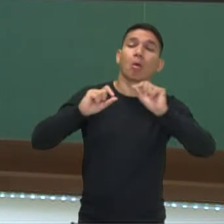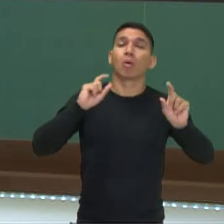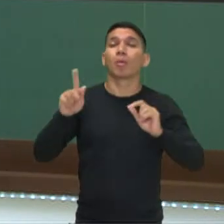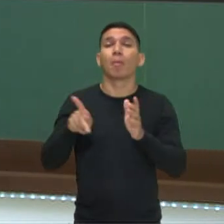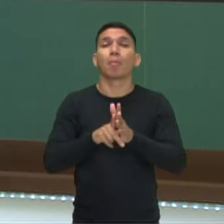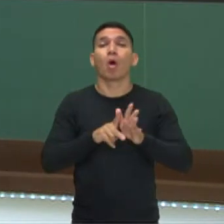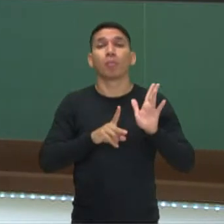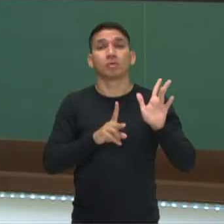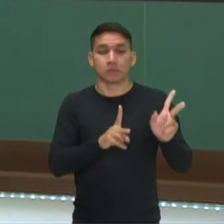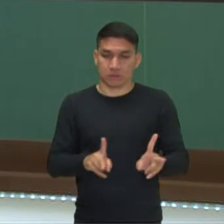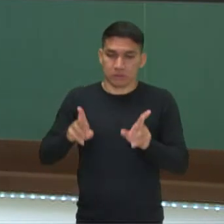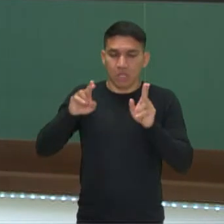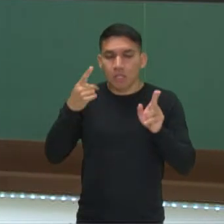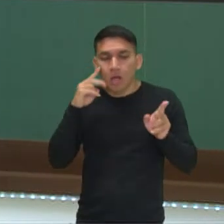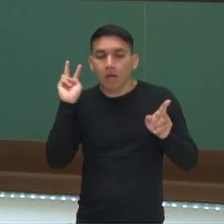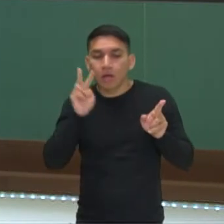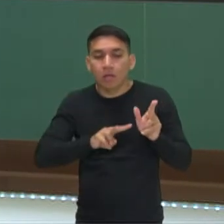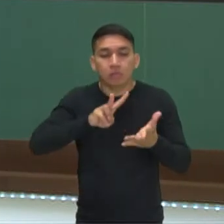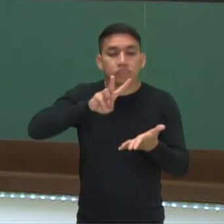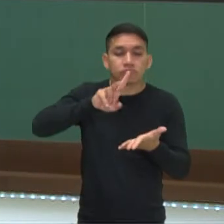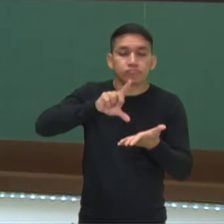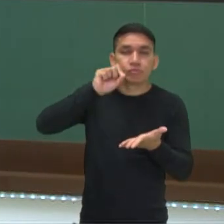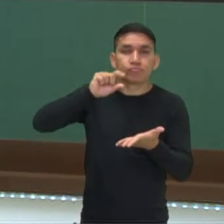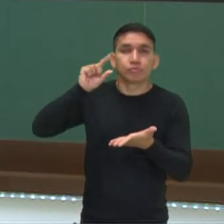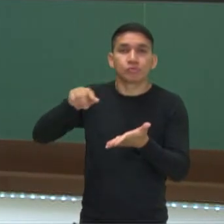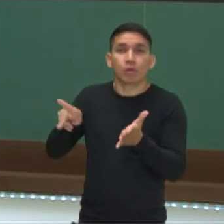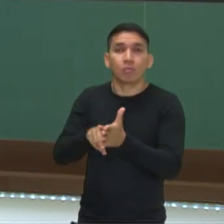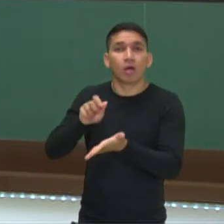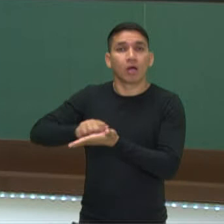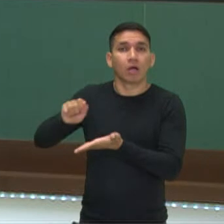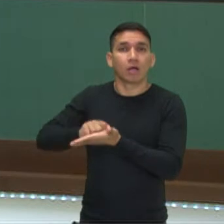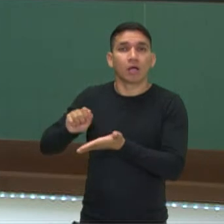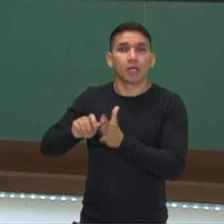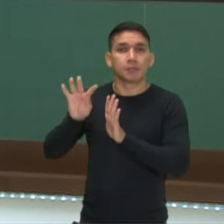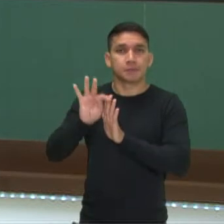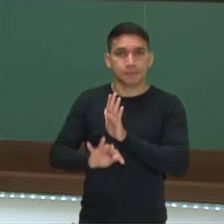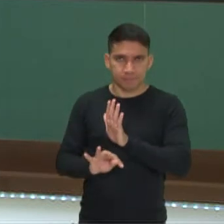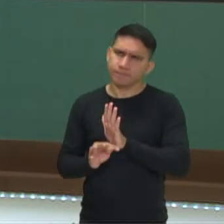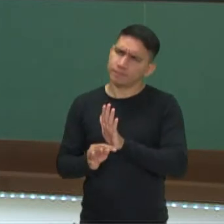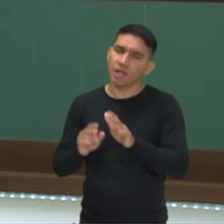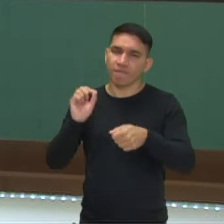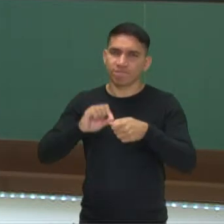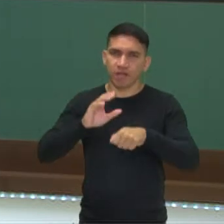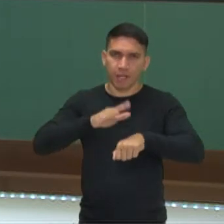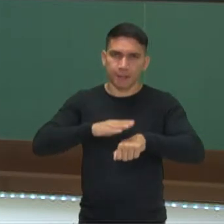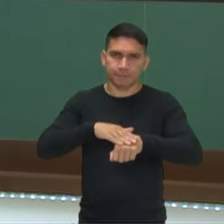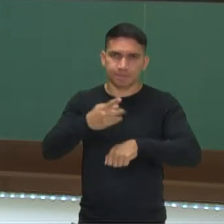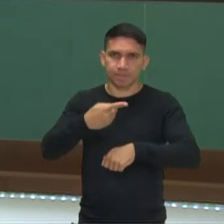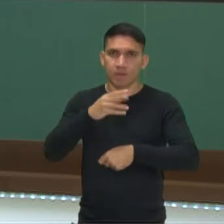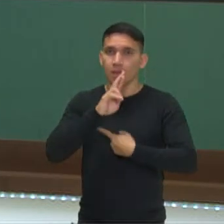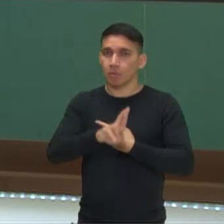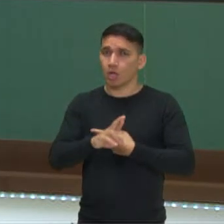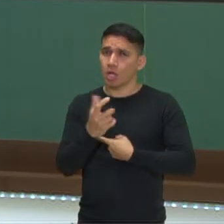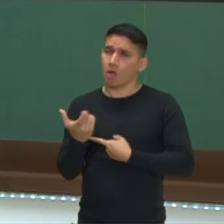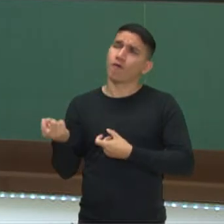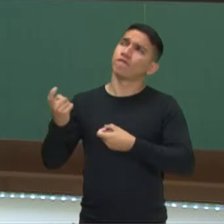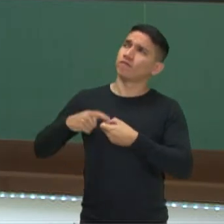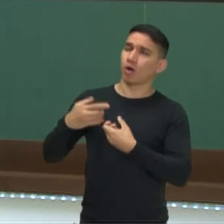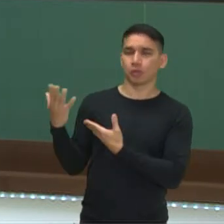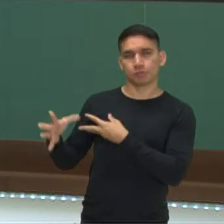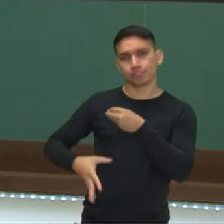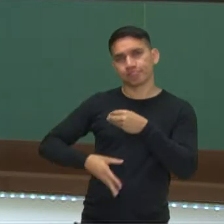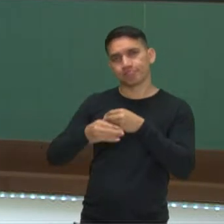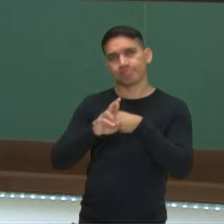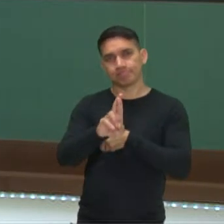próprio texto que você consegue visualizar na escrita do texto. Então façam aí essa questão e eu volto já já comentando